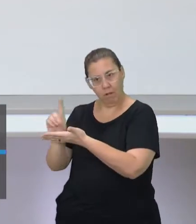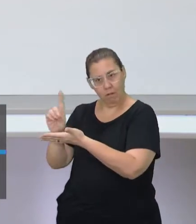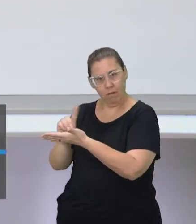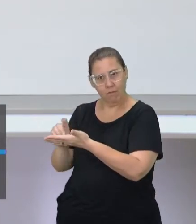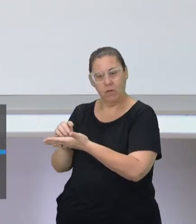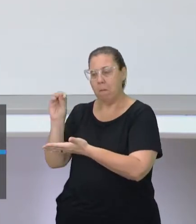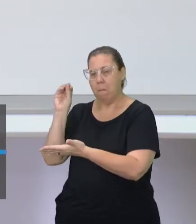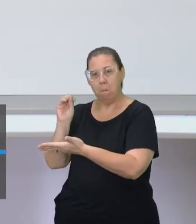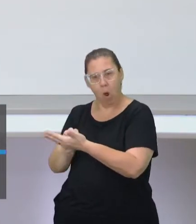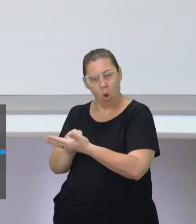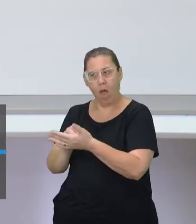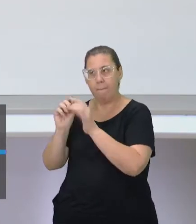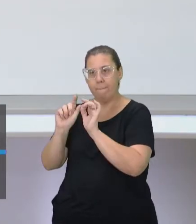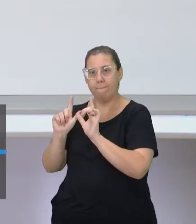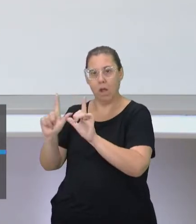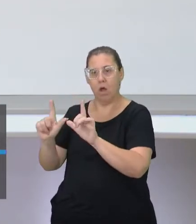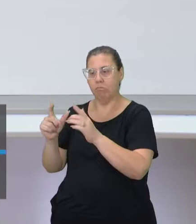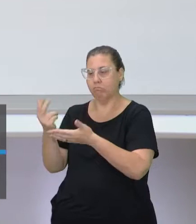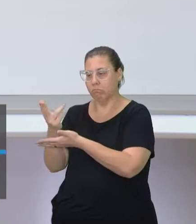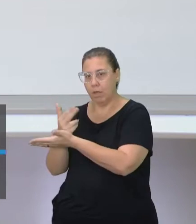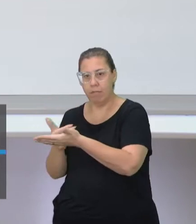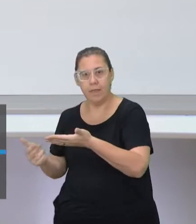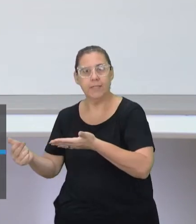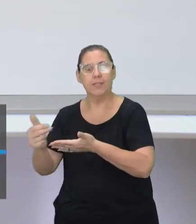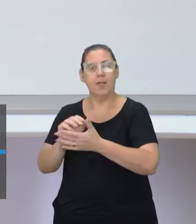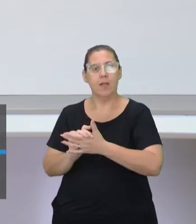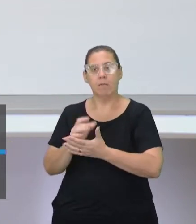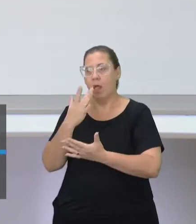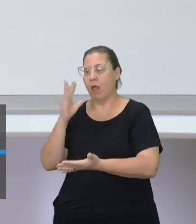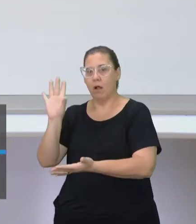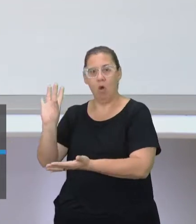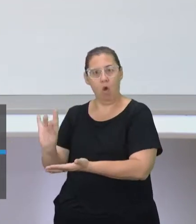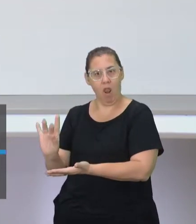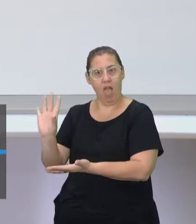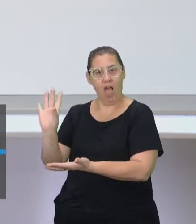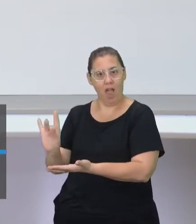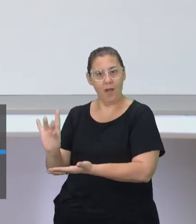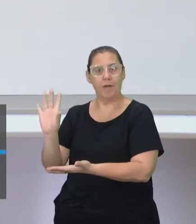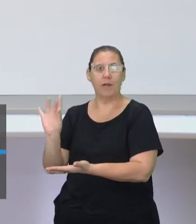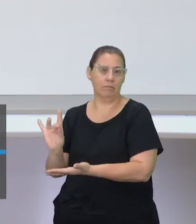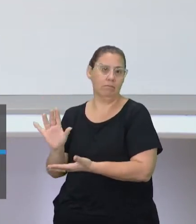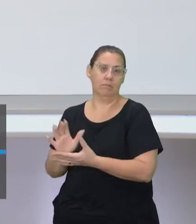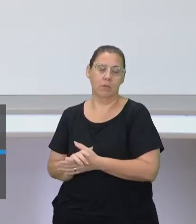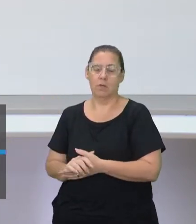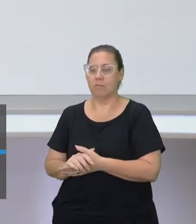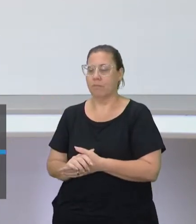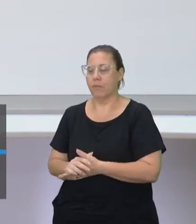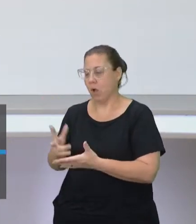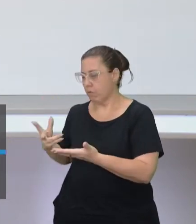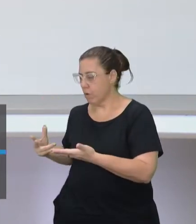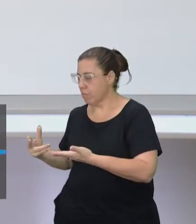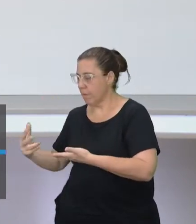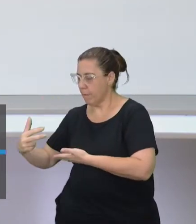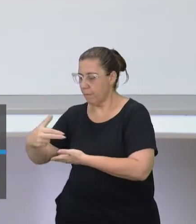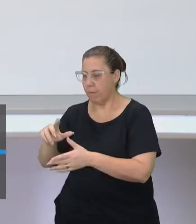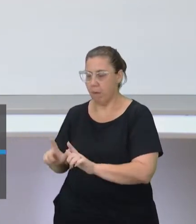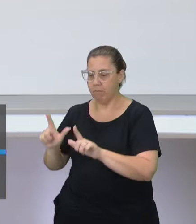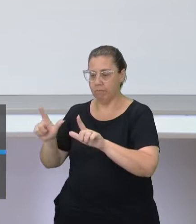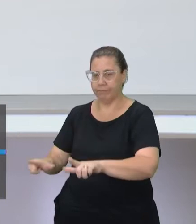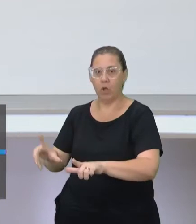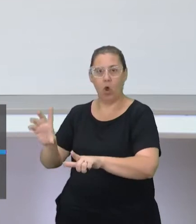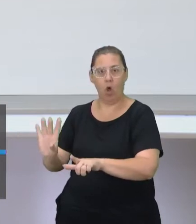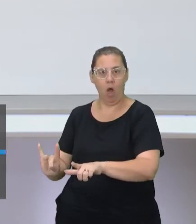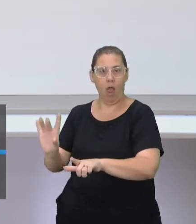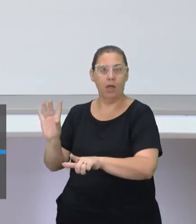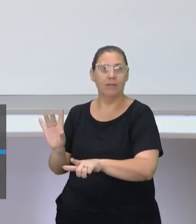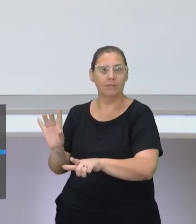pode colocar imagens, você pode fazer um desenho, você pode colar imagens, né? De repente você tem aí um